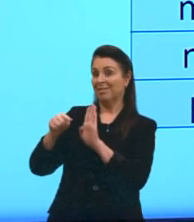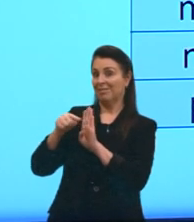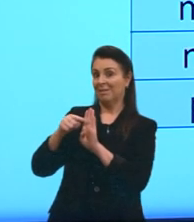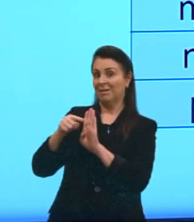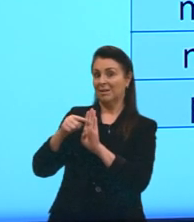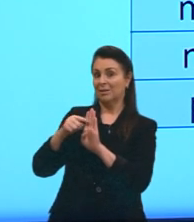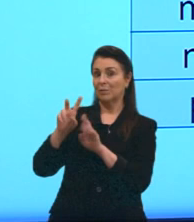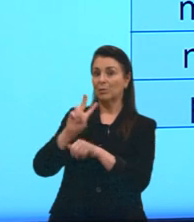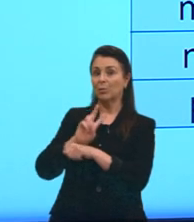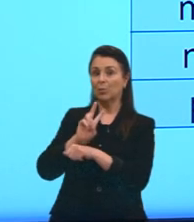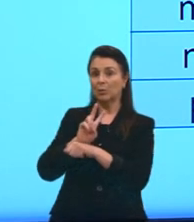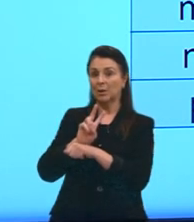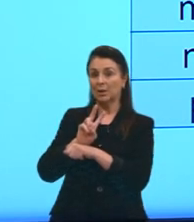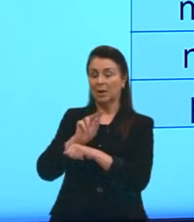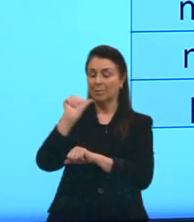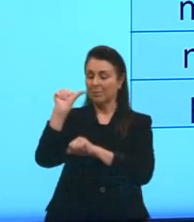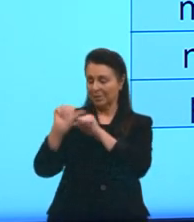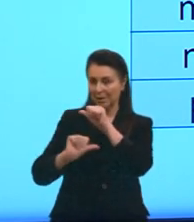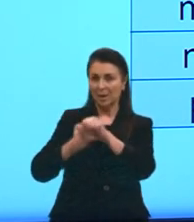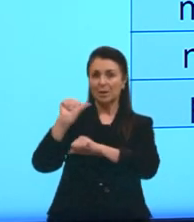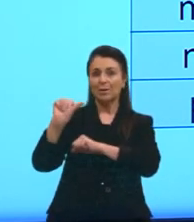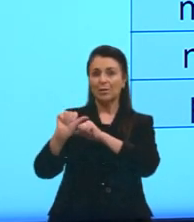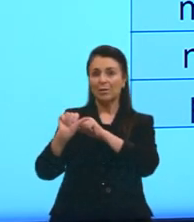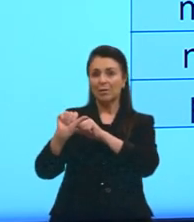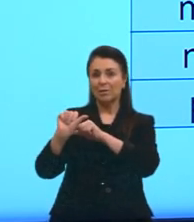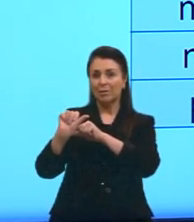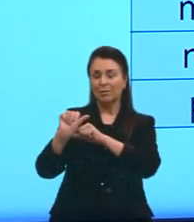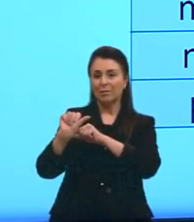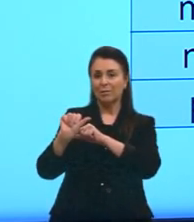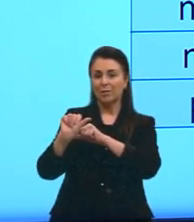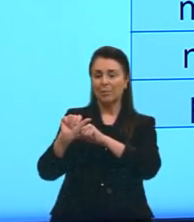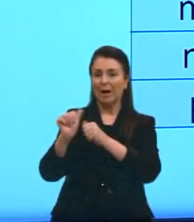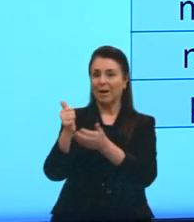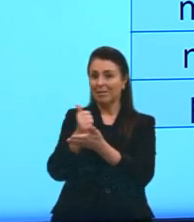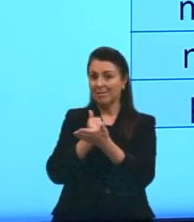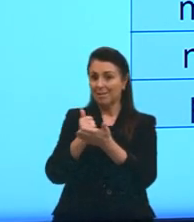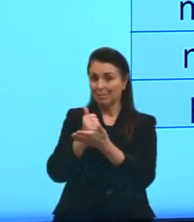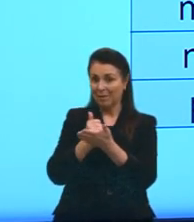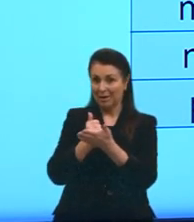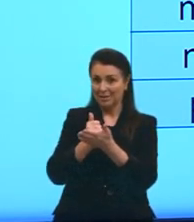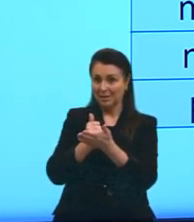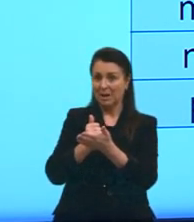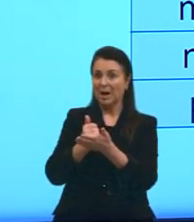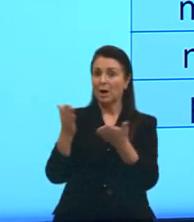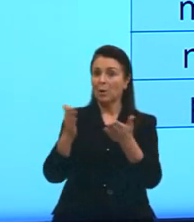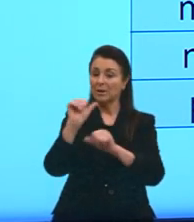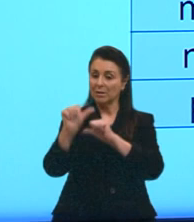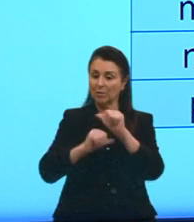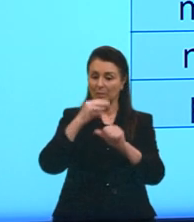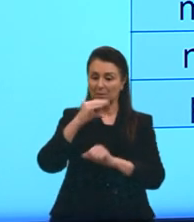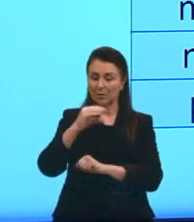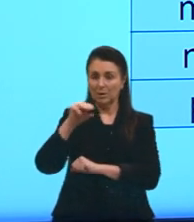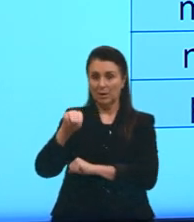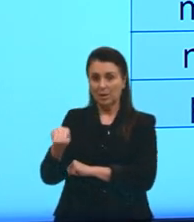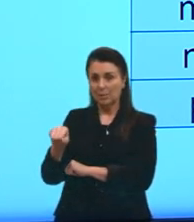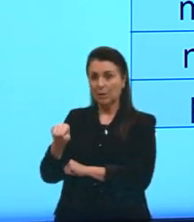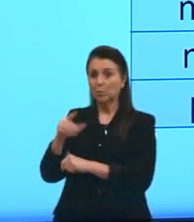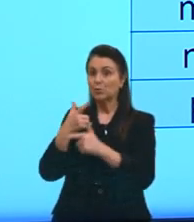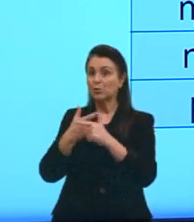então para transformar né da unidade básica para centímetros a gente dividir por 100